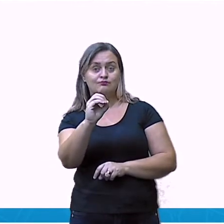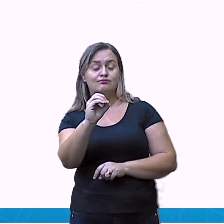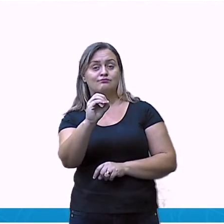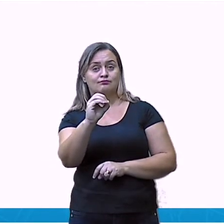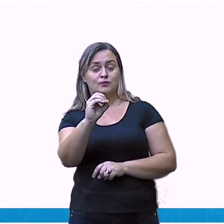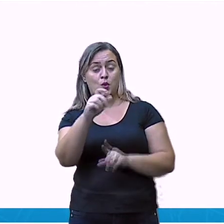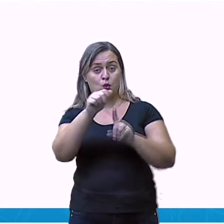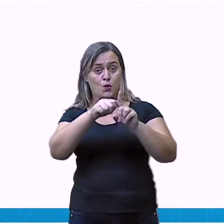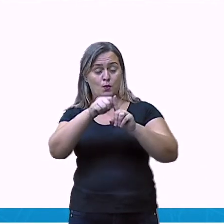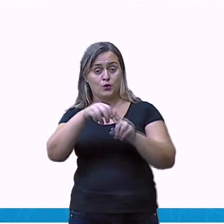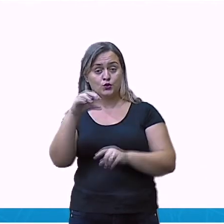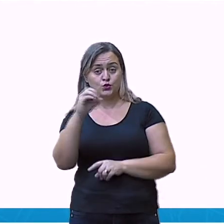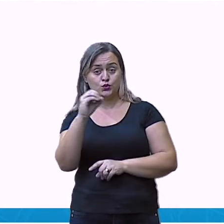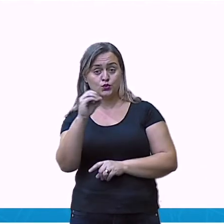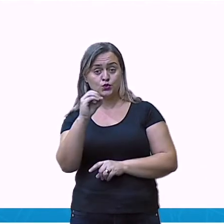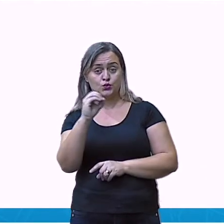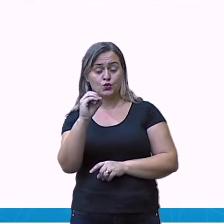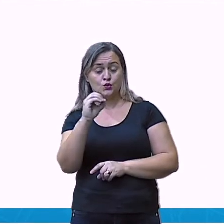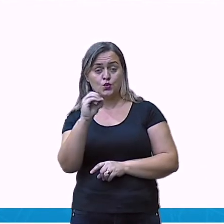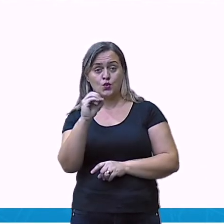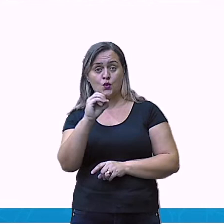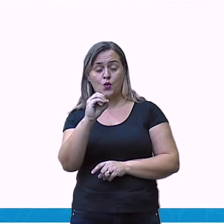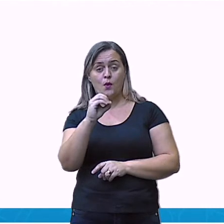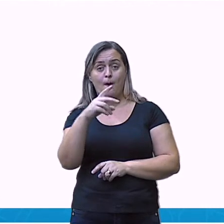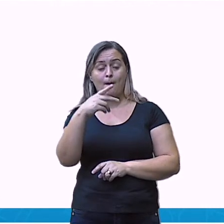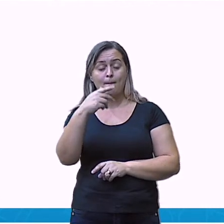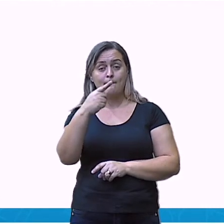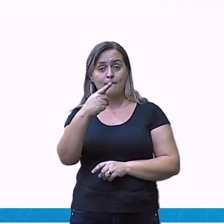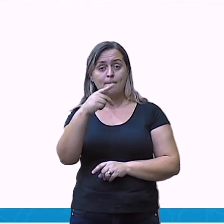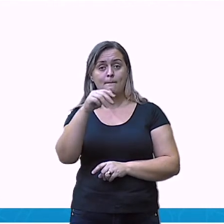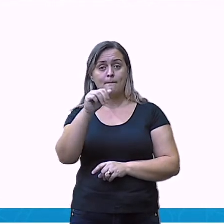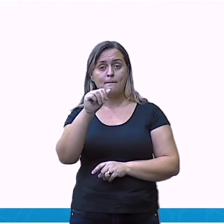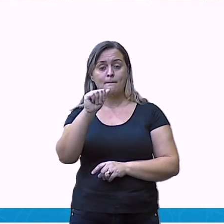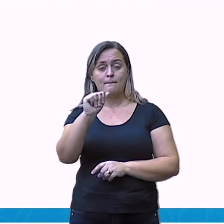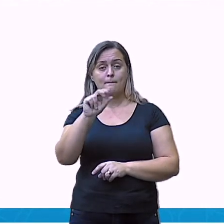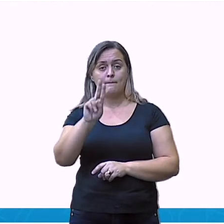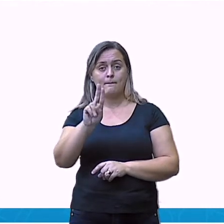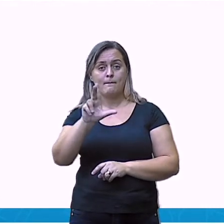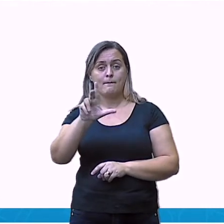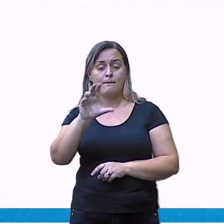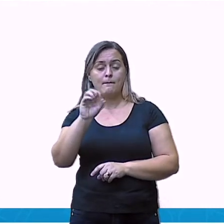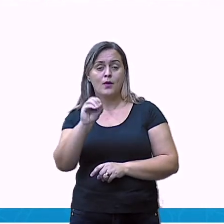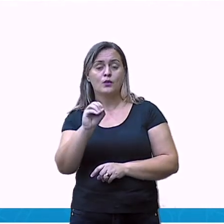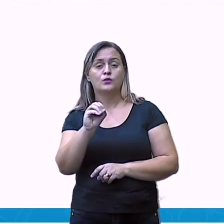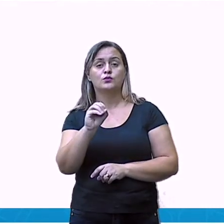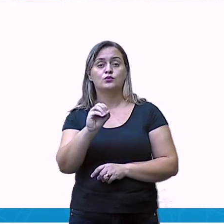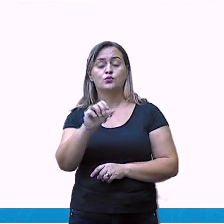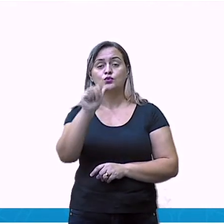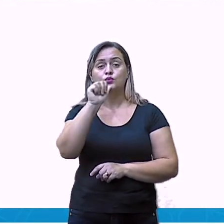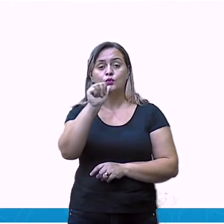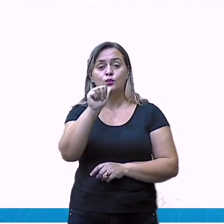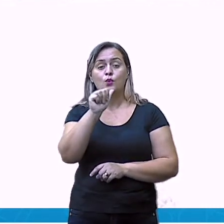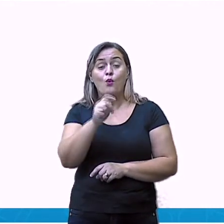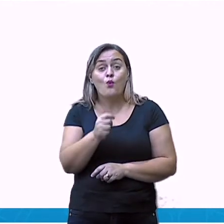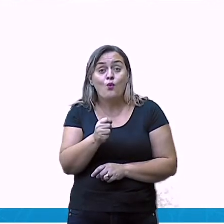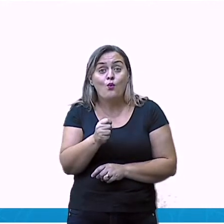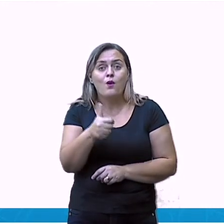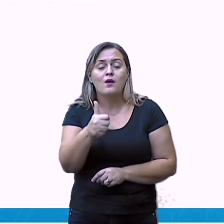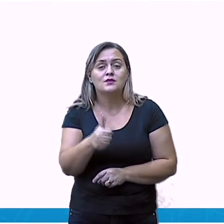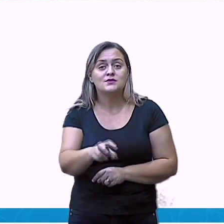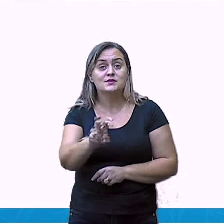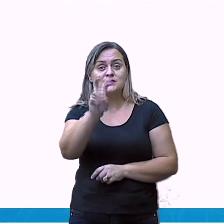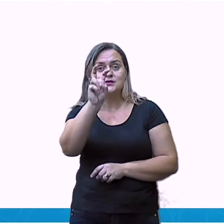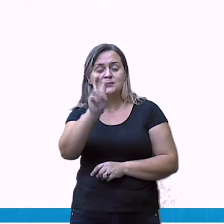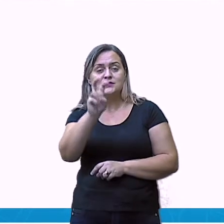Veja, perceba que a barrinha não chegou a encostar, mas ela quase chegou a 5 litros. Então, a pergunta